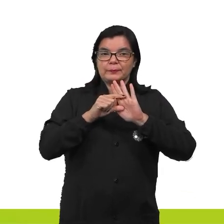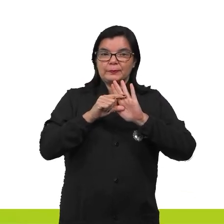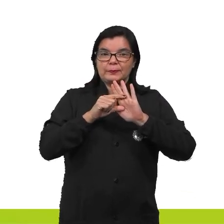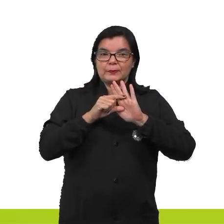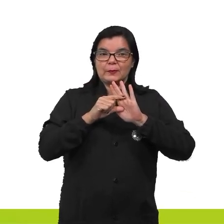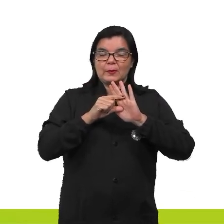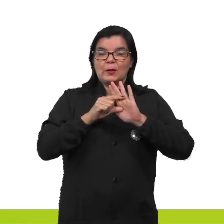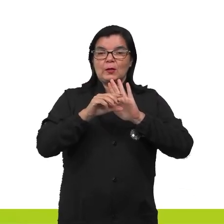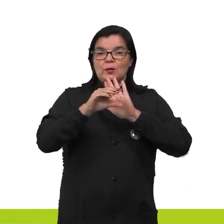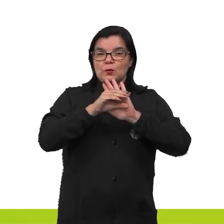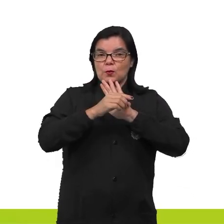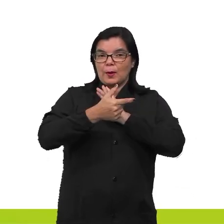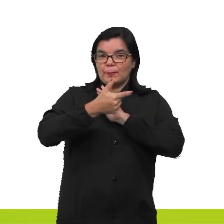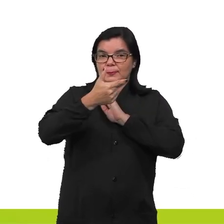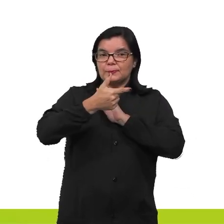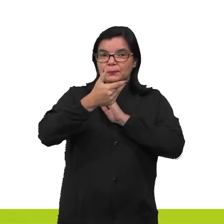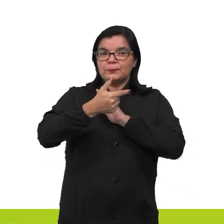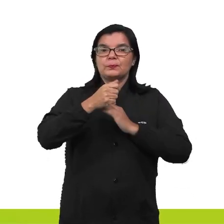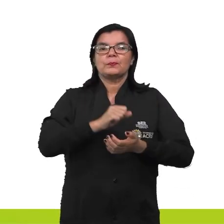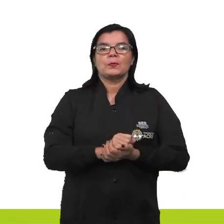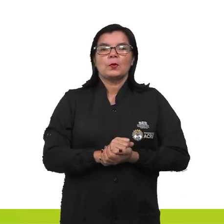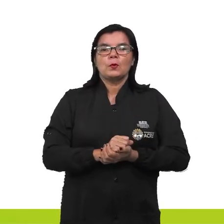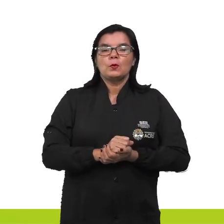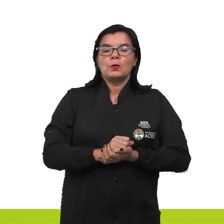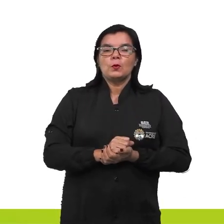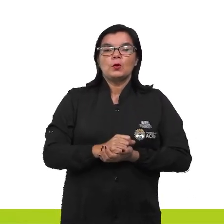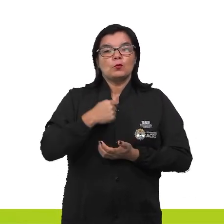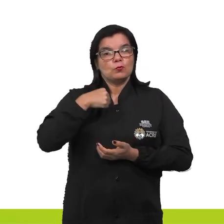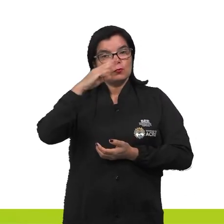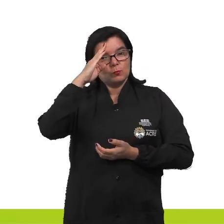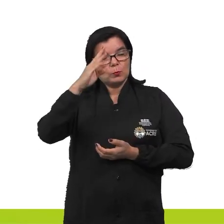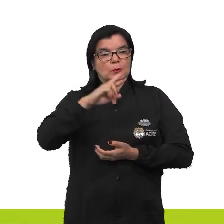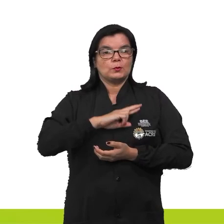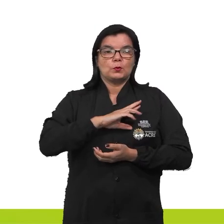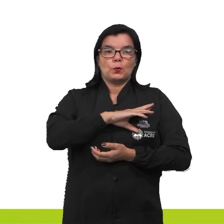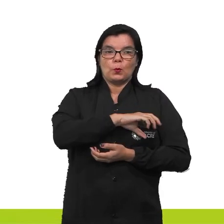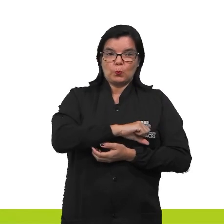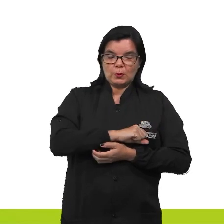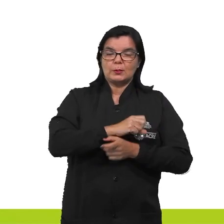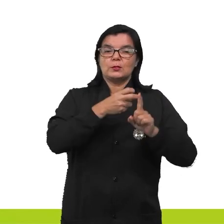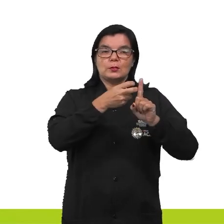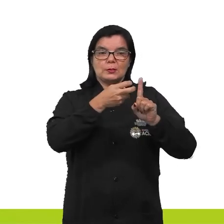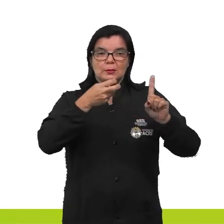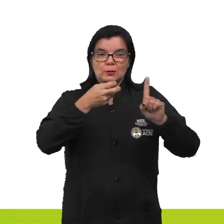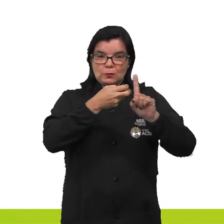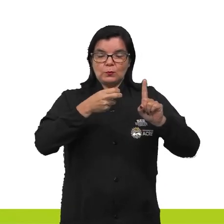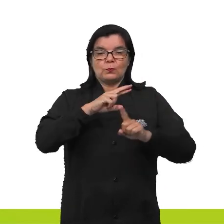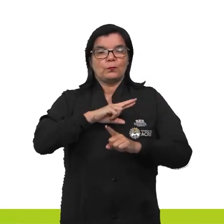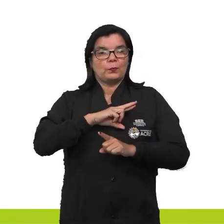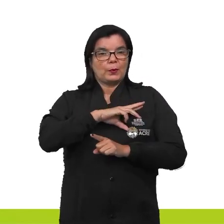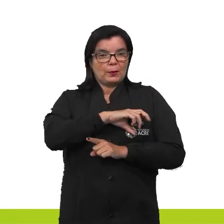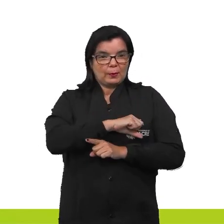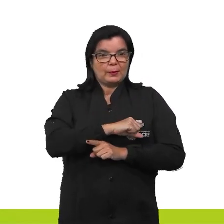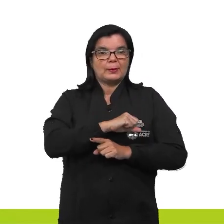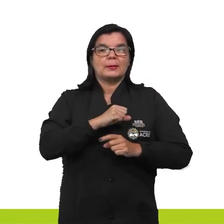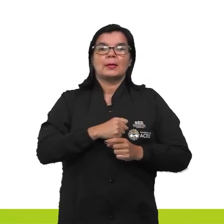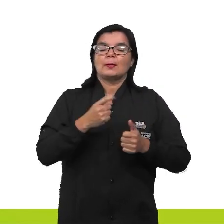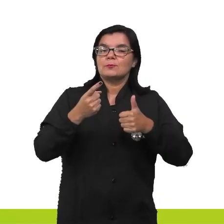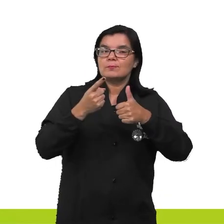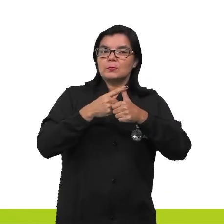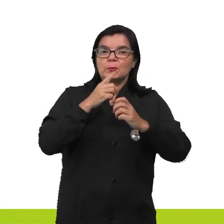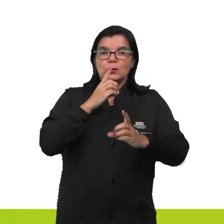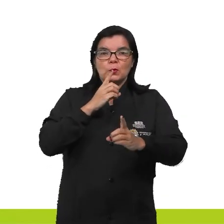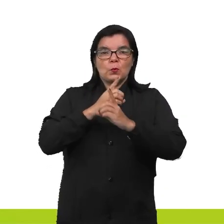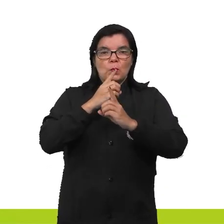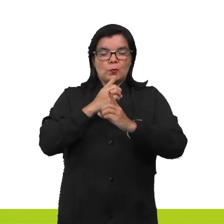Neste trecho, selecionado do capítulo 2 de um dos principais romances indianistas do romantismo,